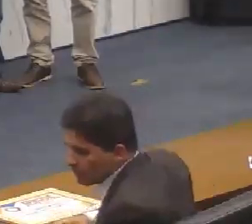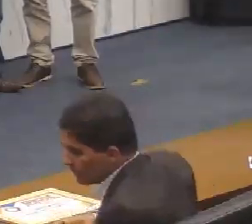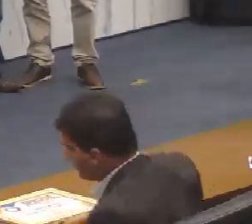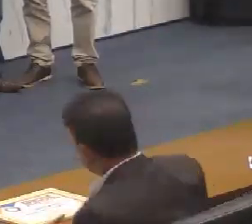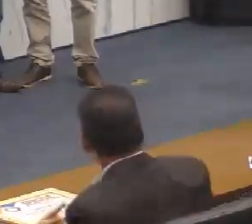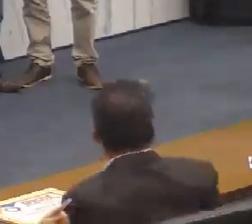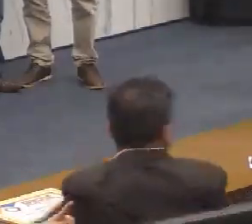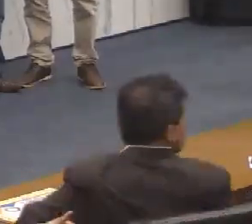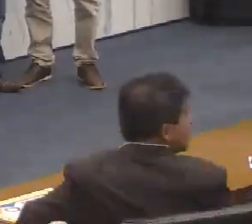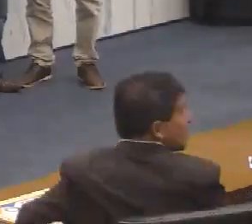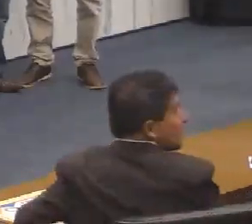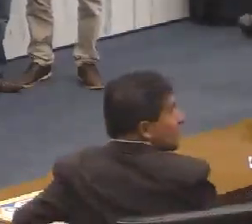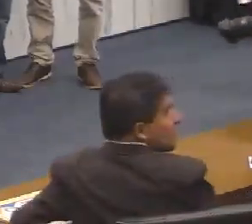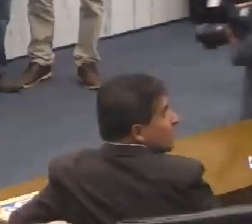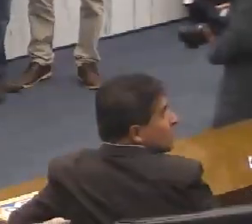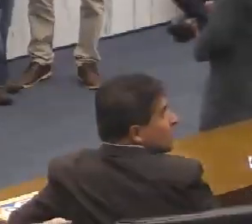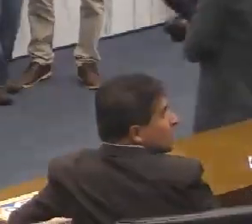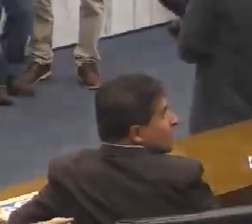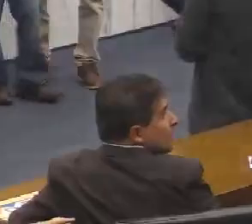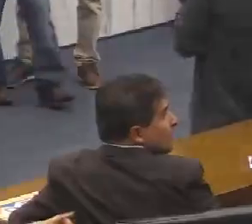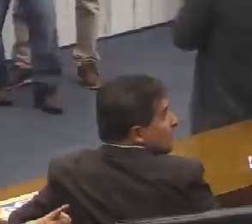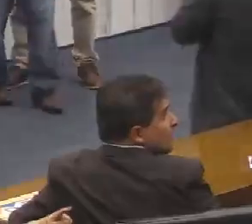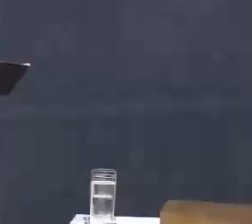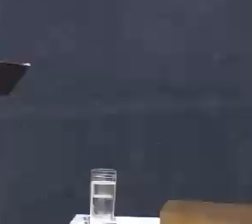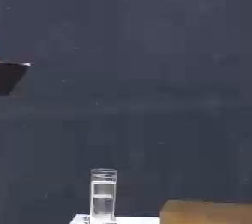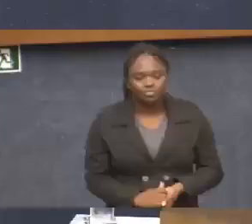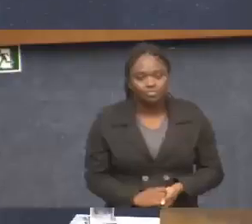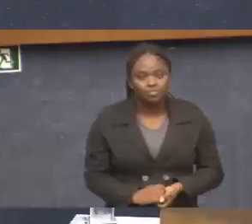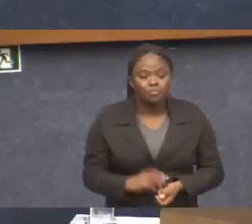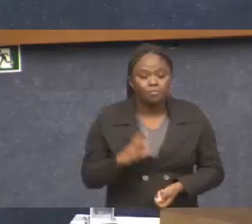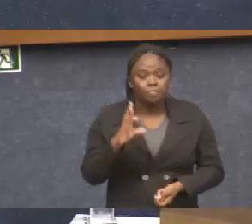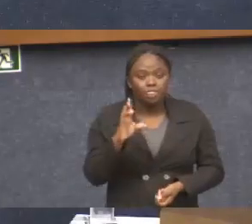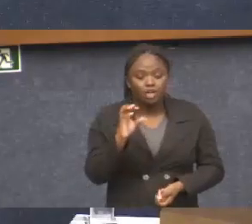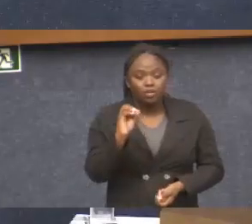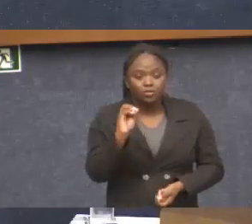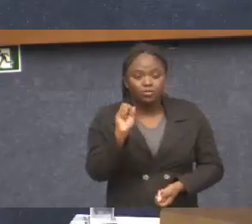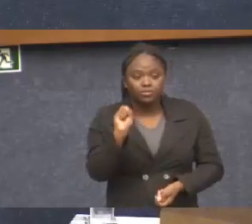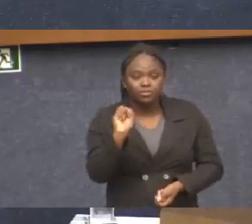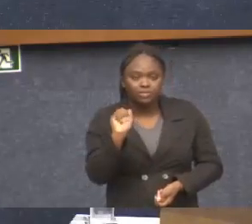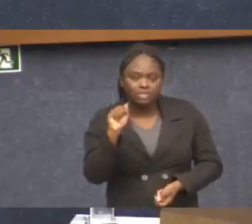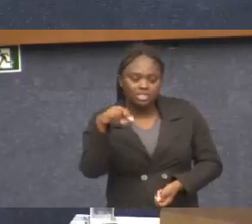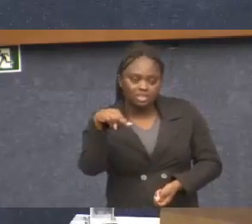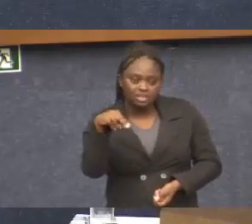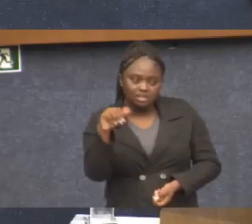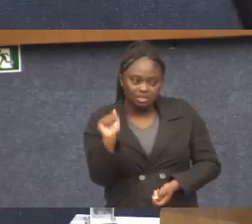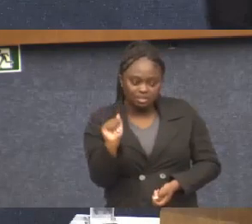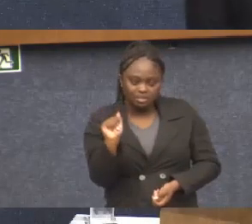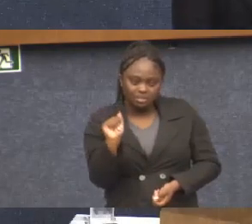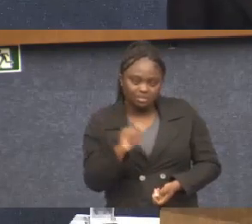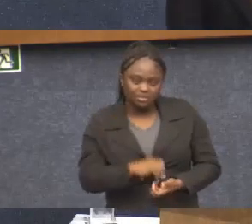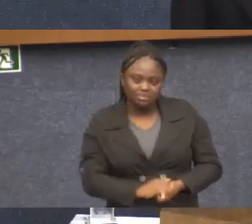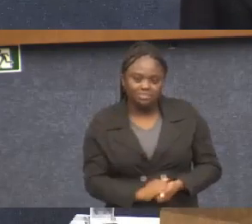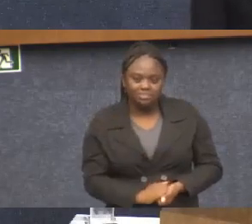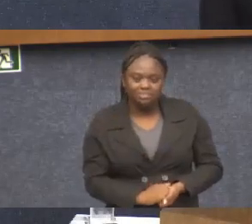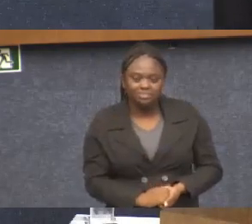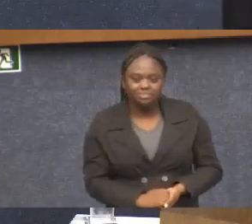retirar. Uma flor que tem espinho, Rosana Nunes Martins.